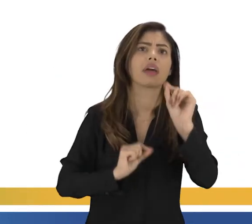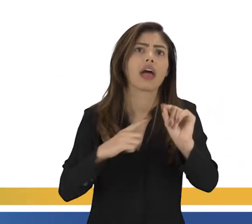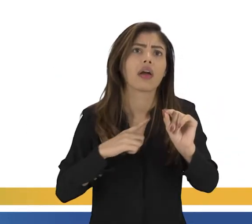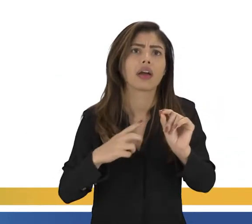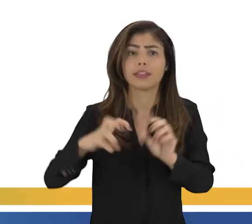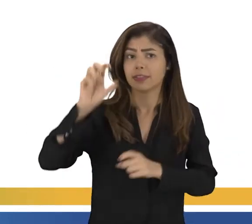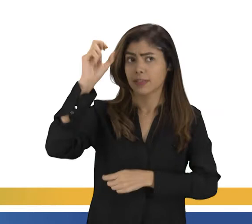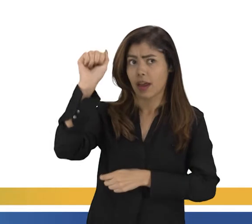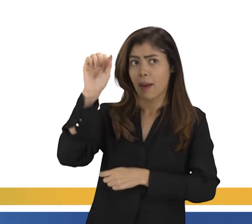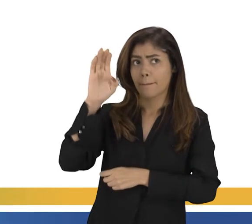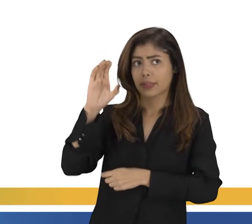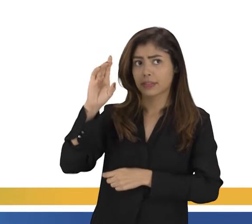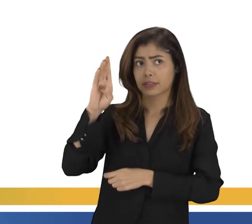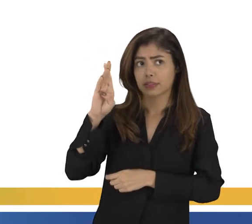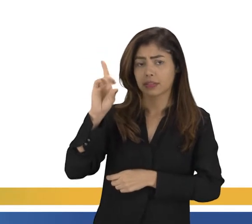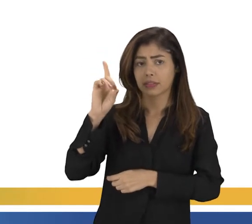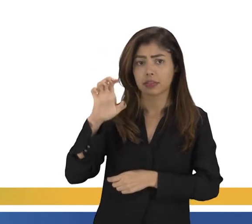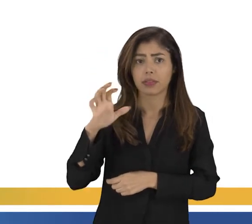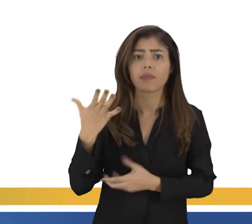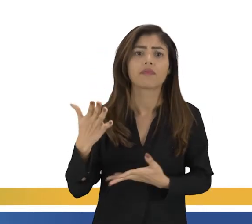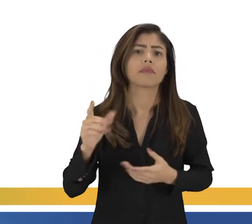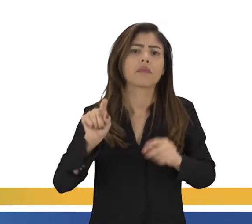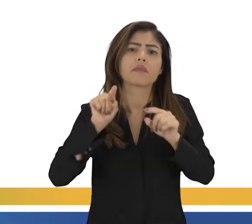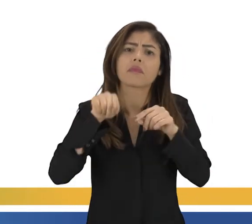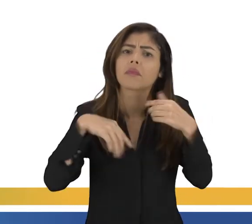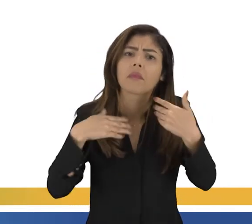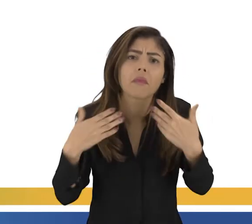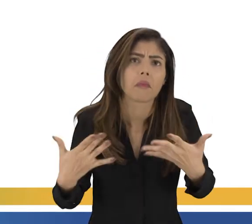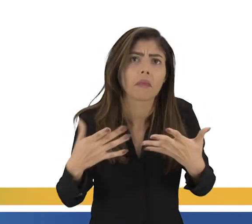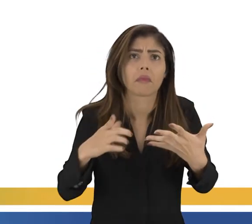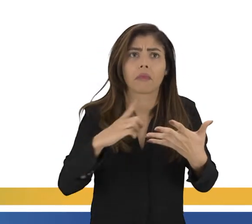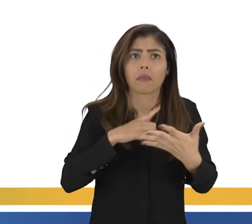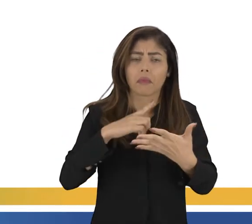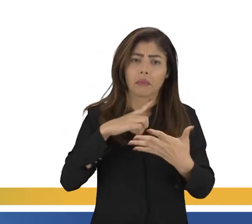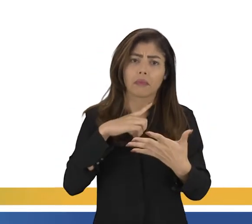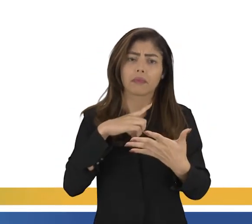5 alternativas em que